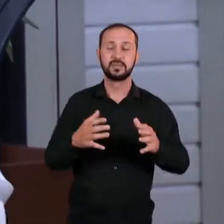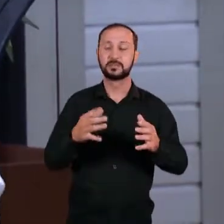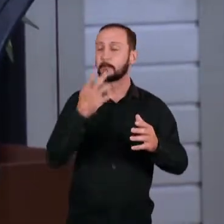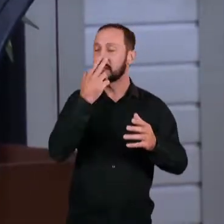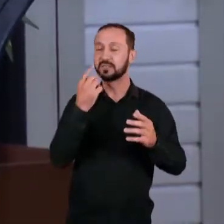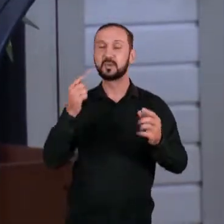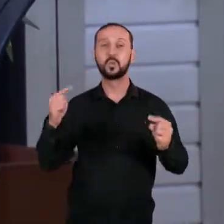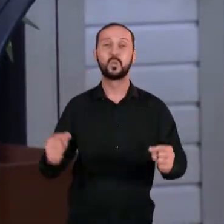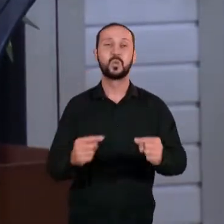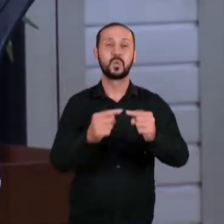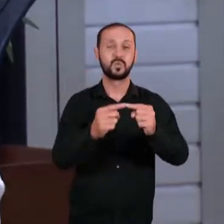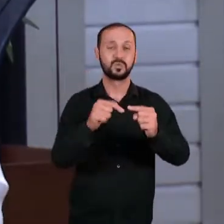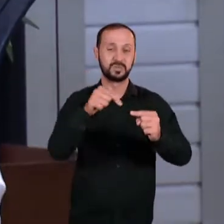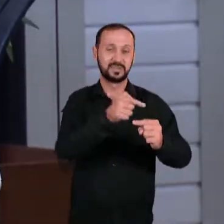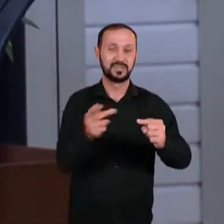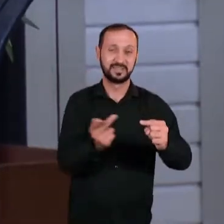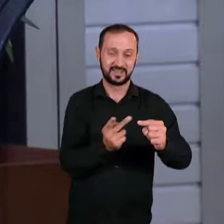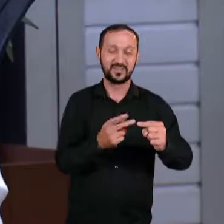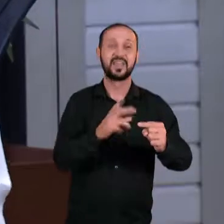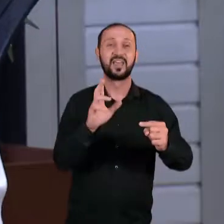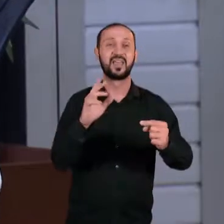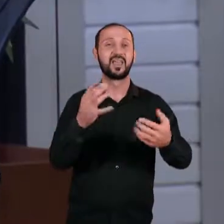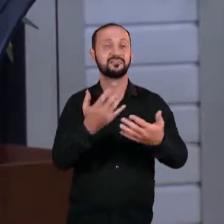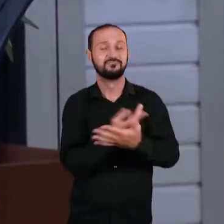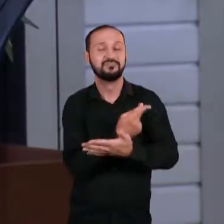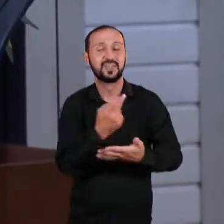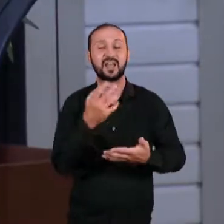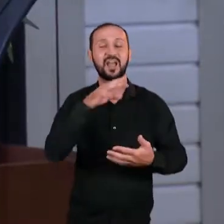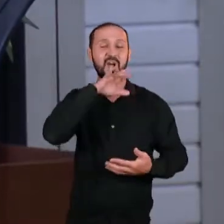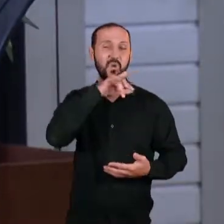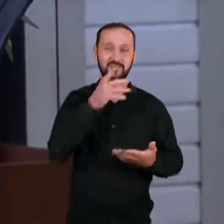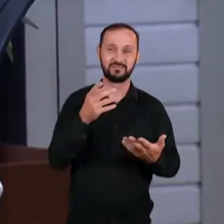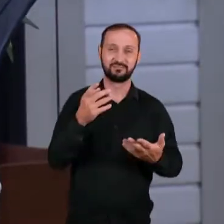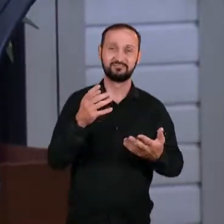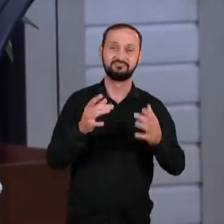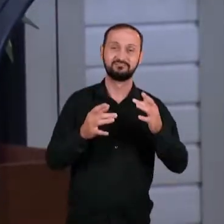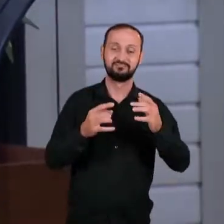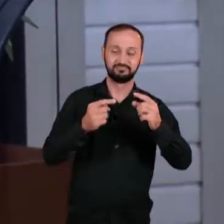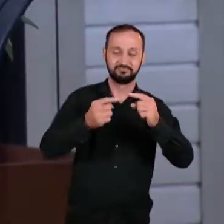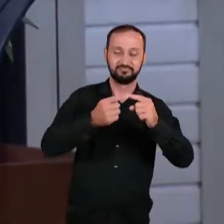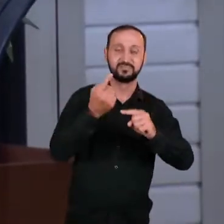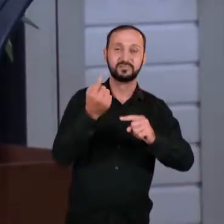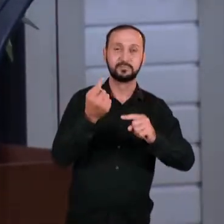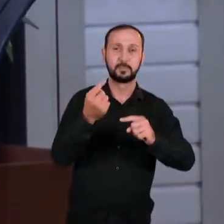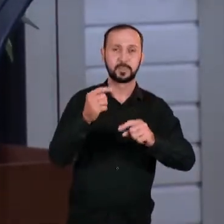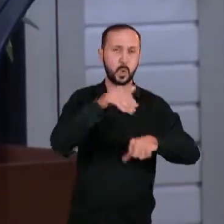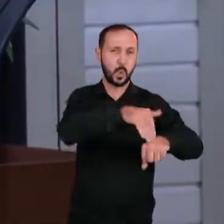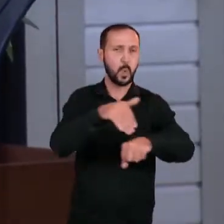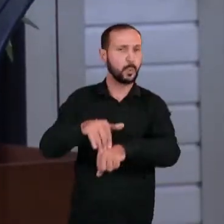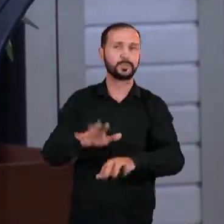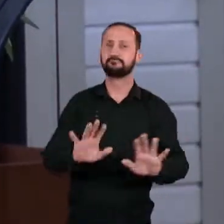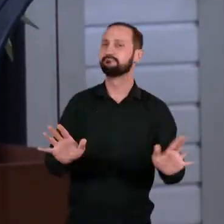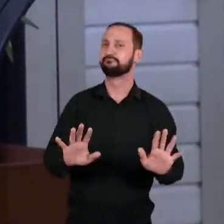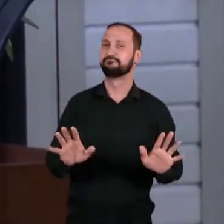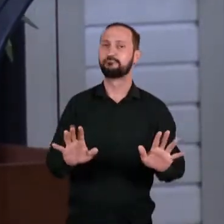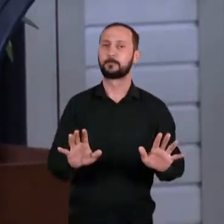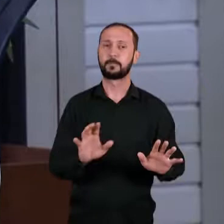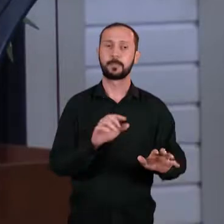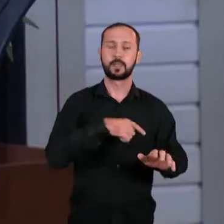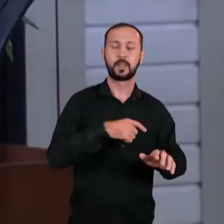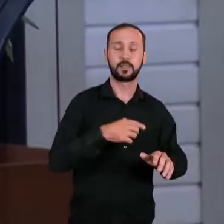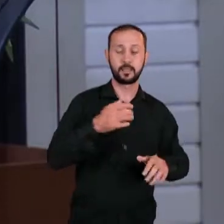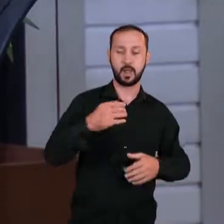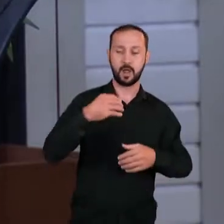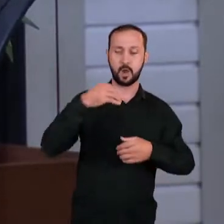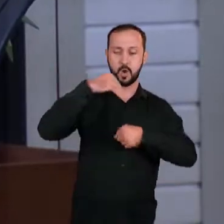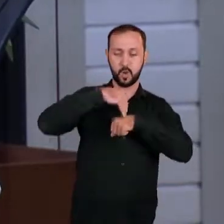com determinada ocupação, determinado cargo com aquele profissional. Mas a culpa não é de ninguém, não é nem de quem teve o burnout, não é